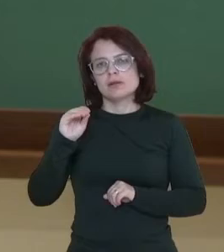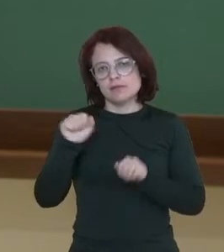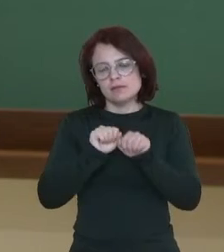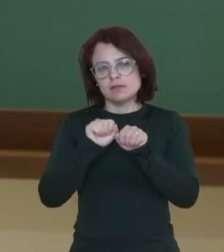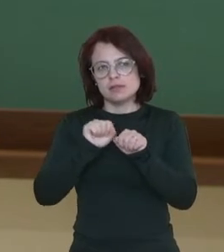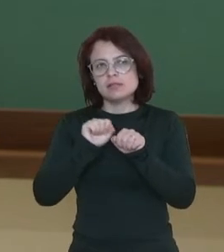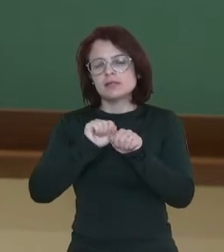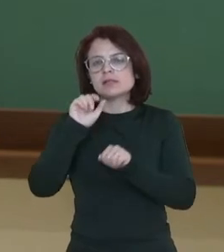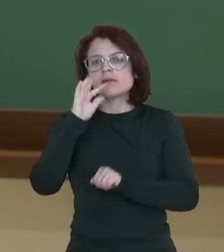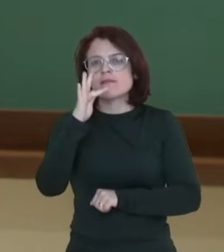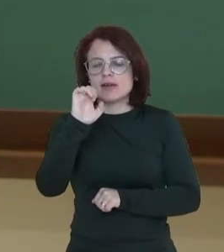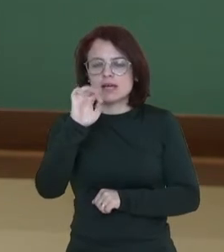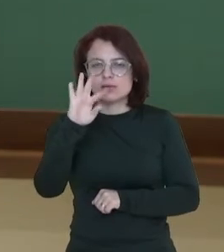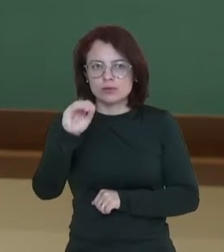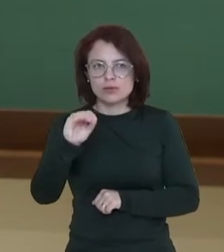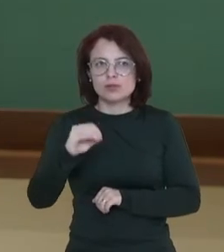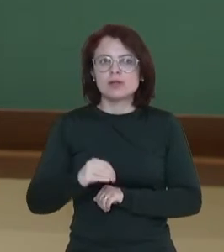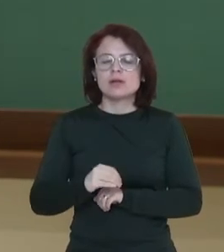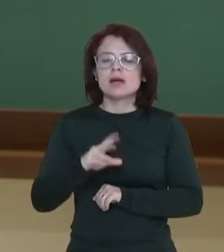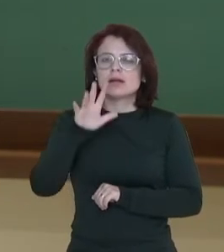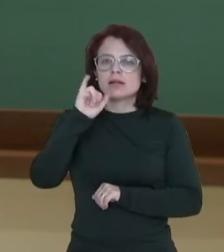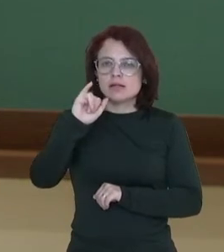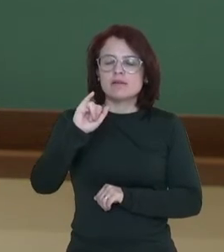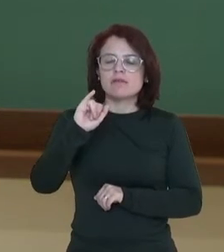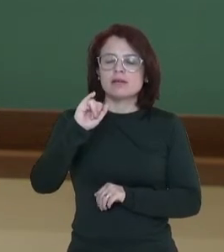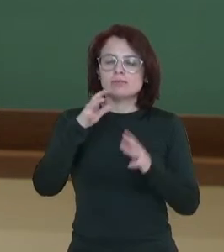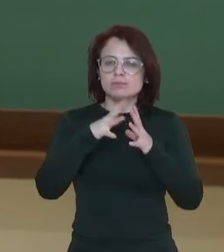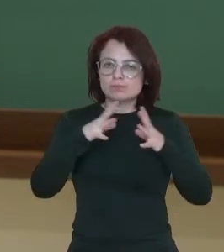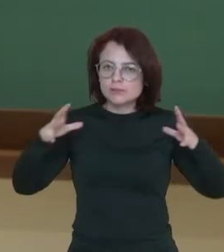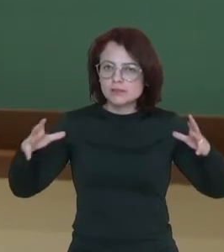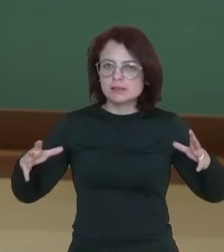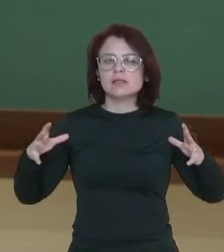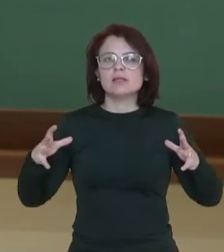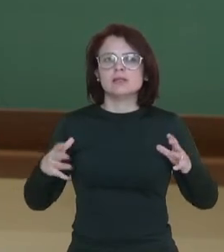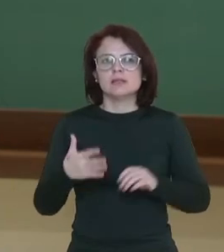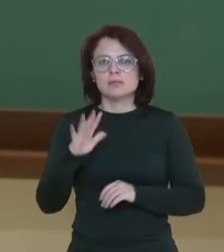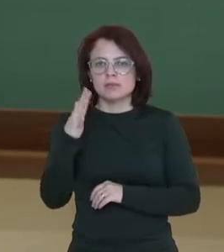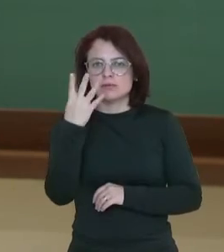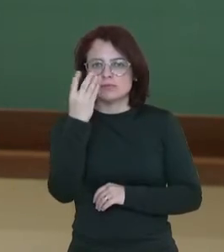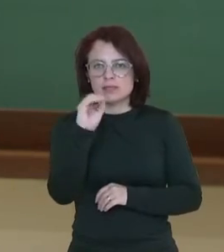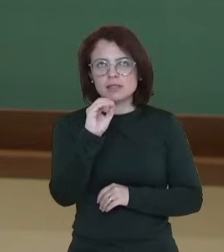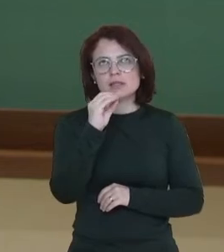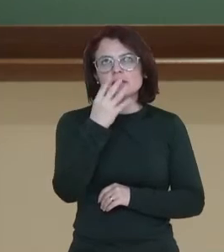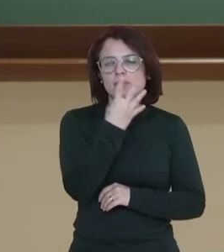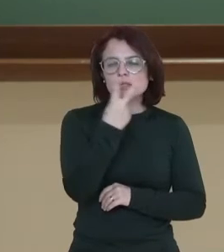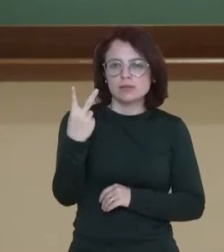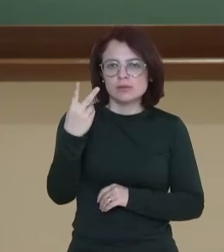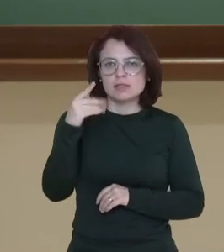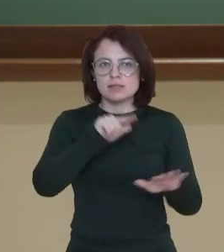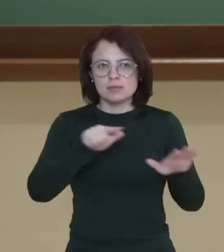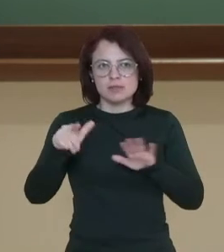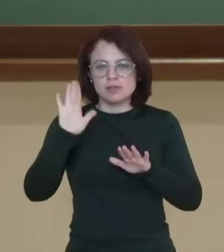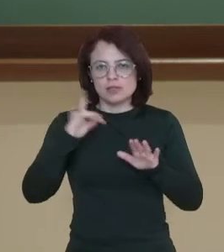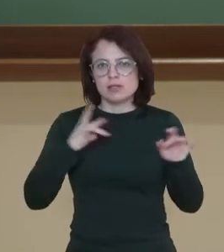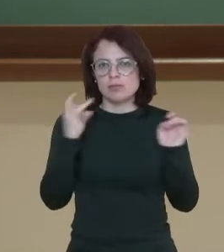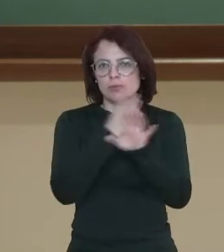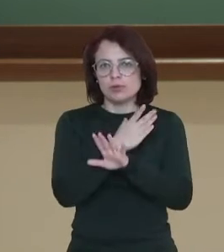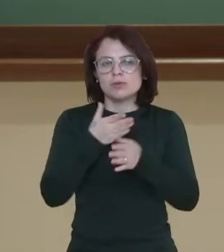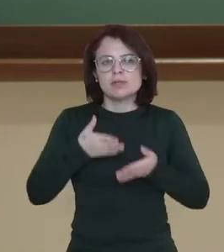esse feto termina de crescer, se desenvolver, engordar. Em torno de 40, 42 semanas ele está pronto para